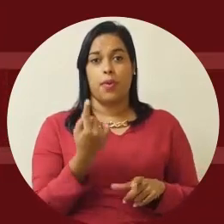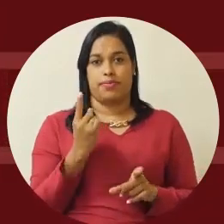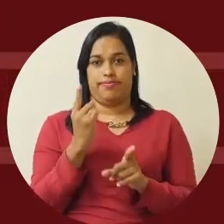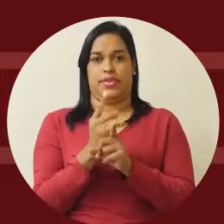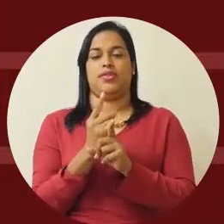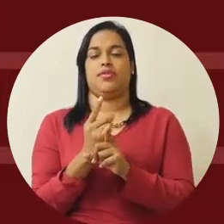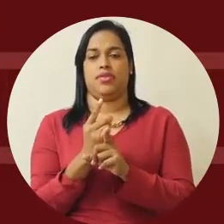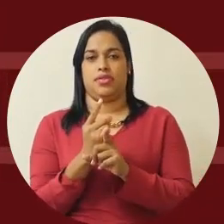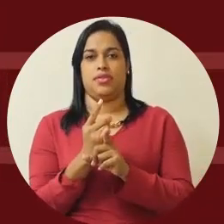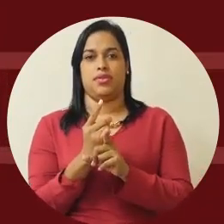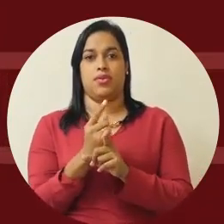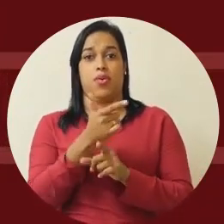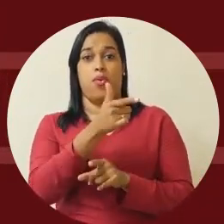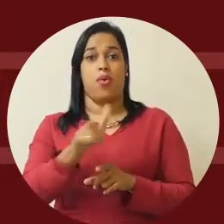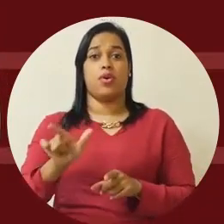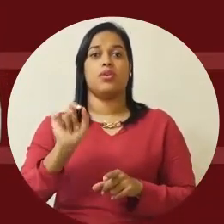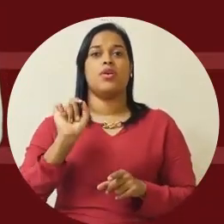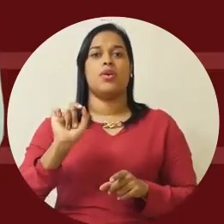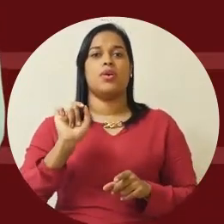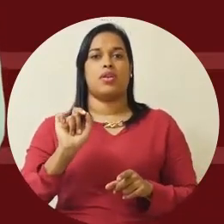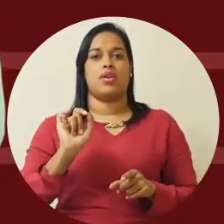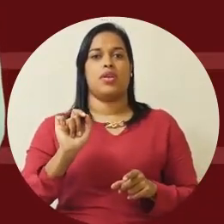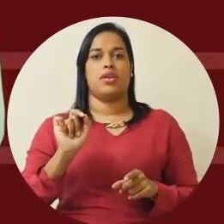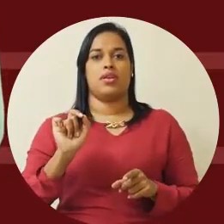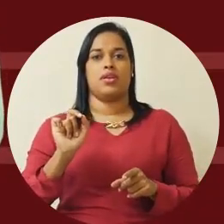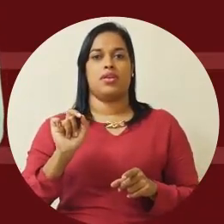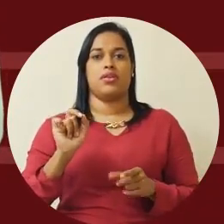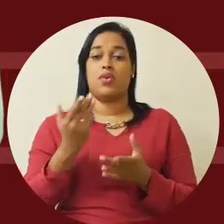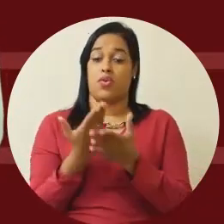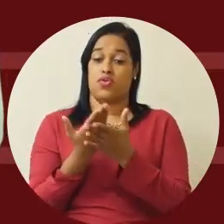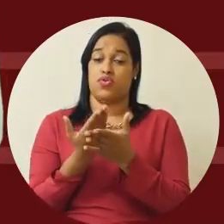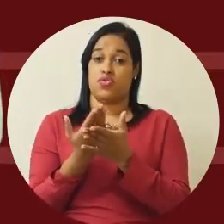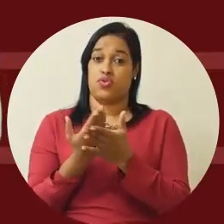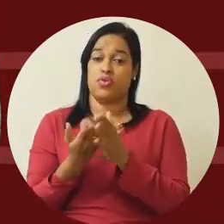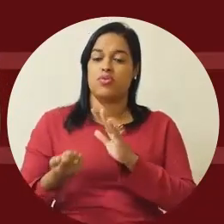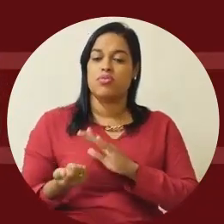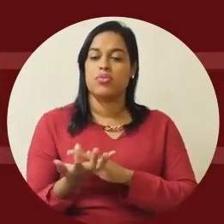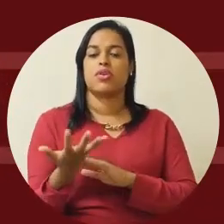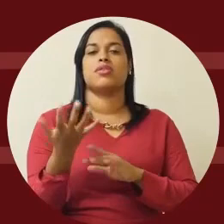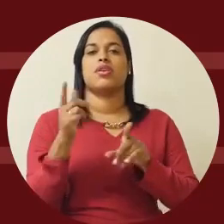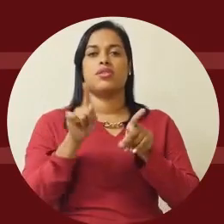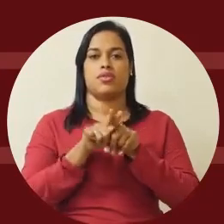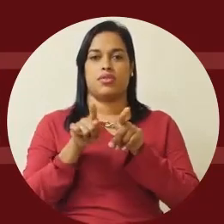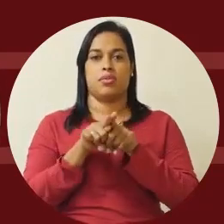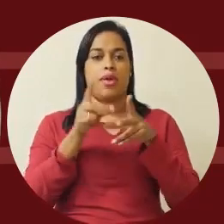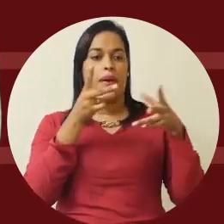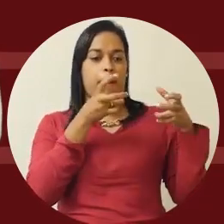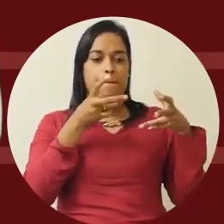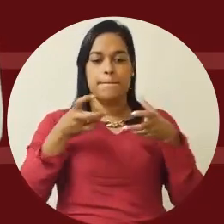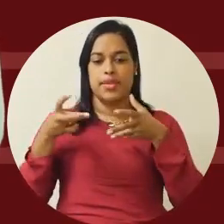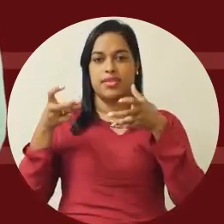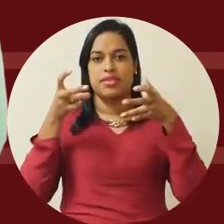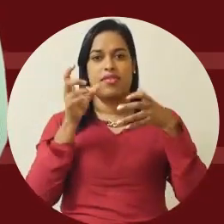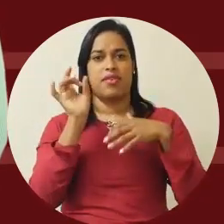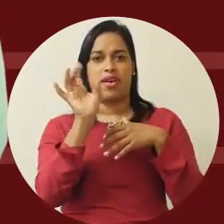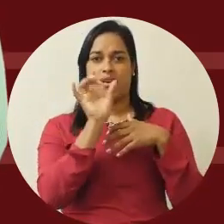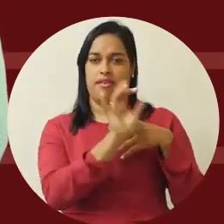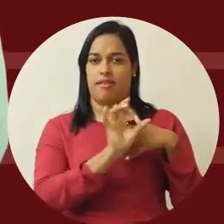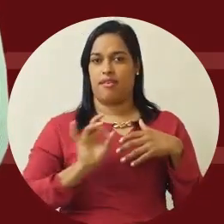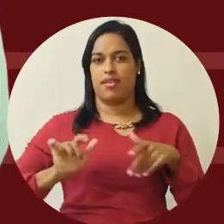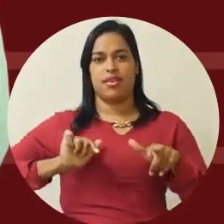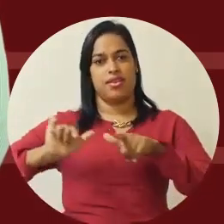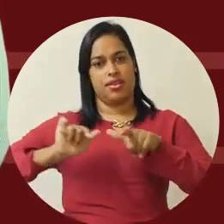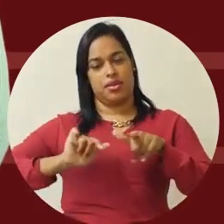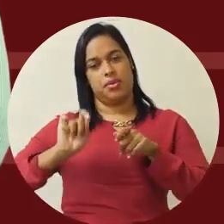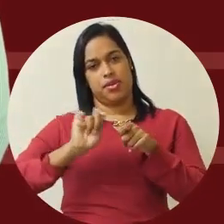notificação outra parte ali vem do estudo dos processos observar o que cada trabalhador